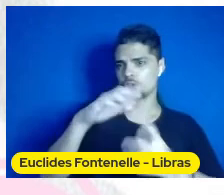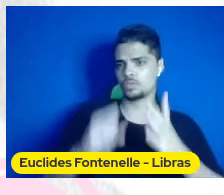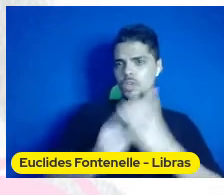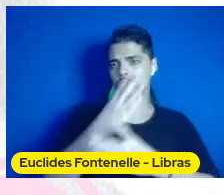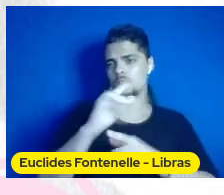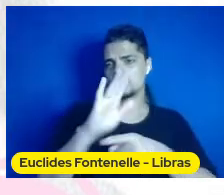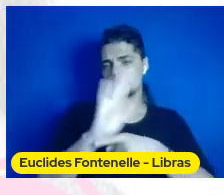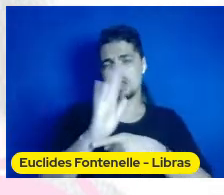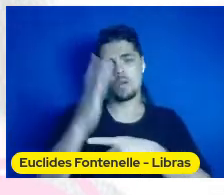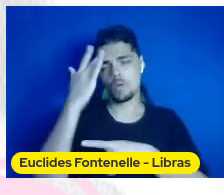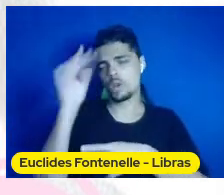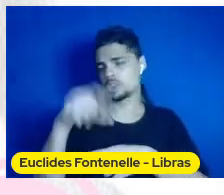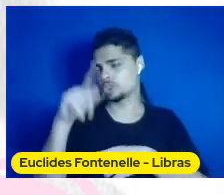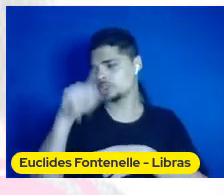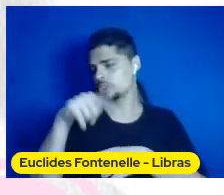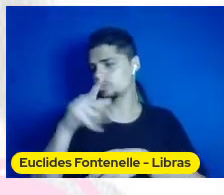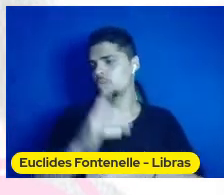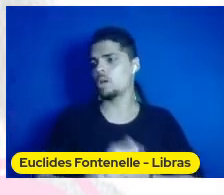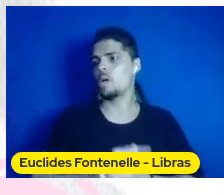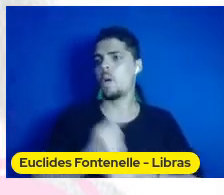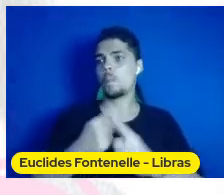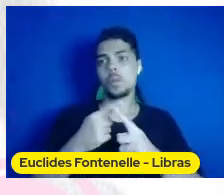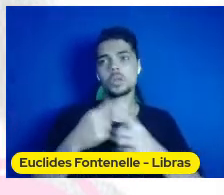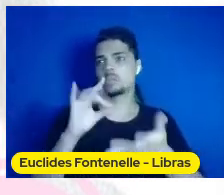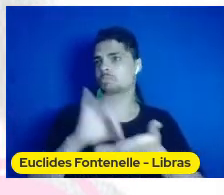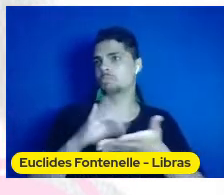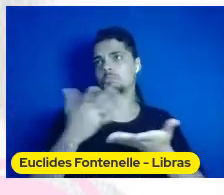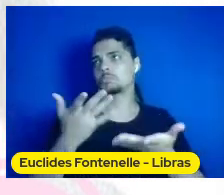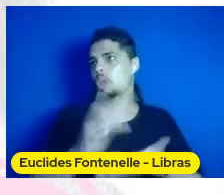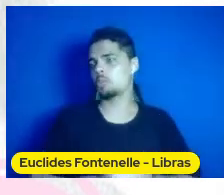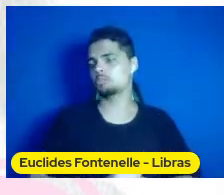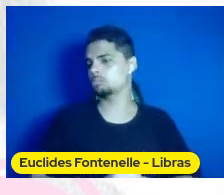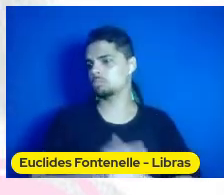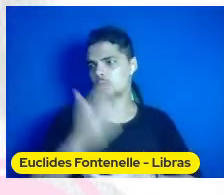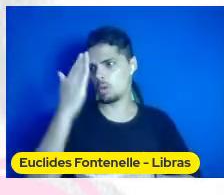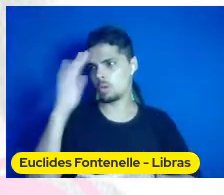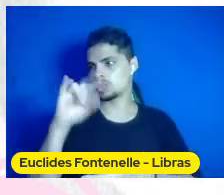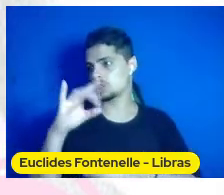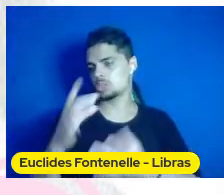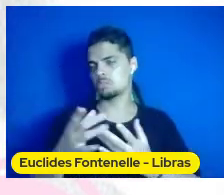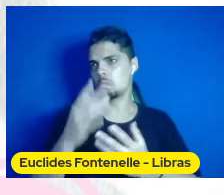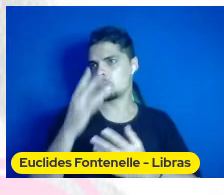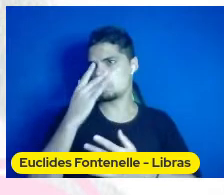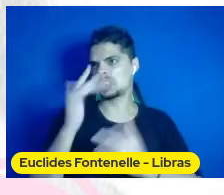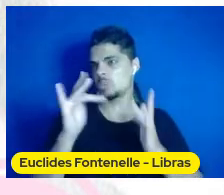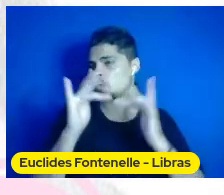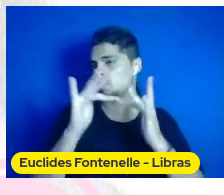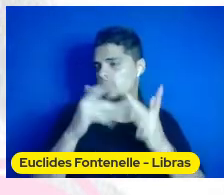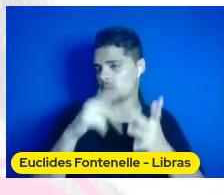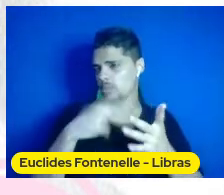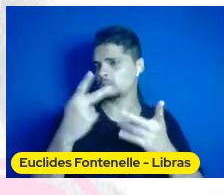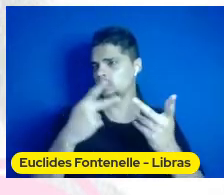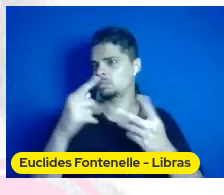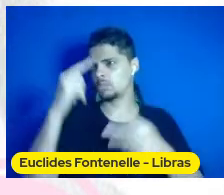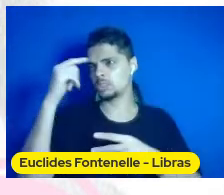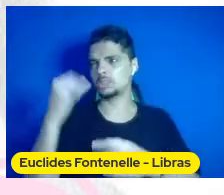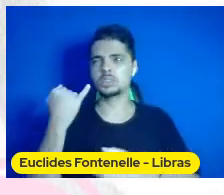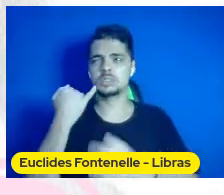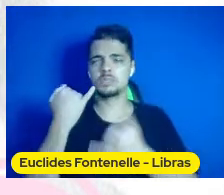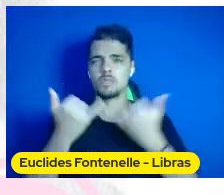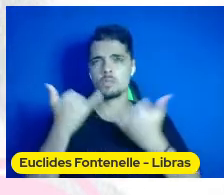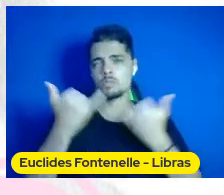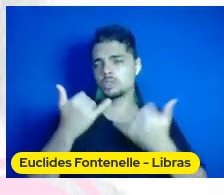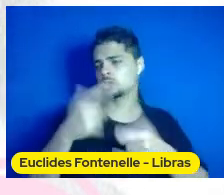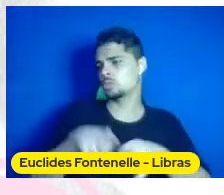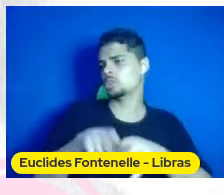isso mesmo, foi mais por casar essas coisas, né? Mas nessa segunda parte tem tanto Joana